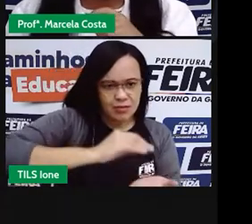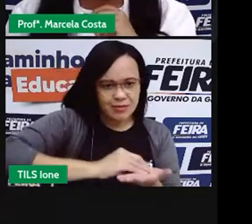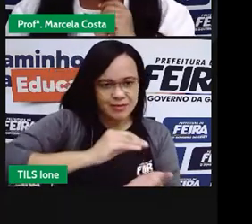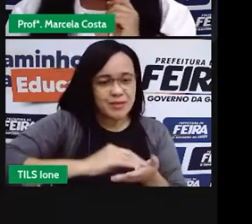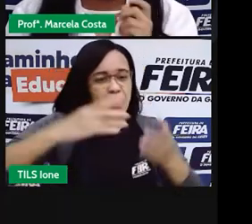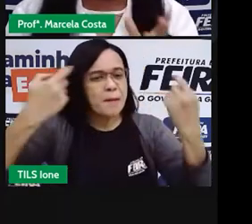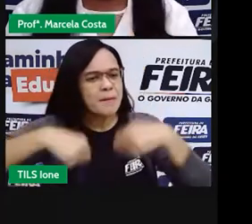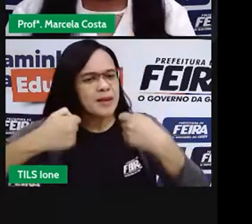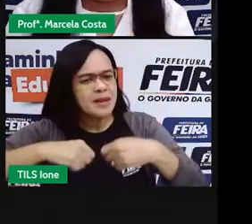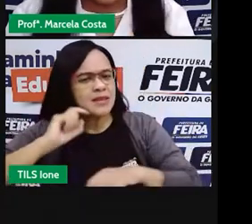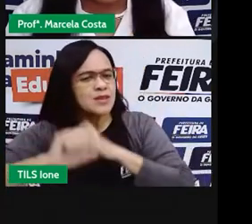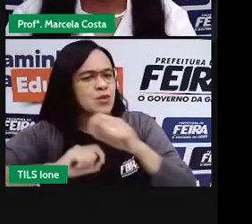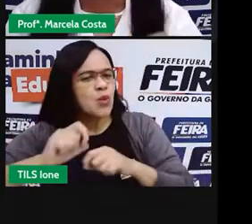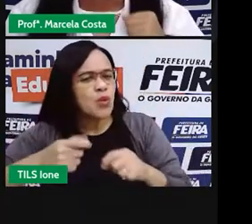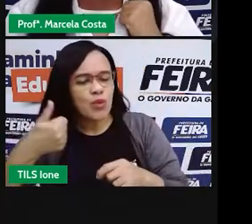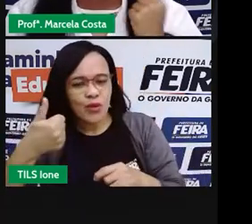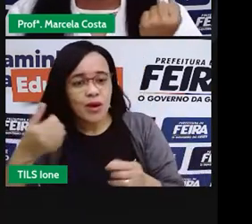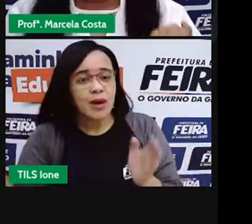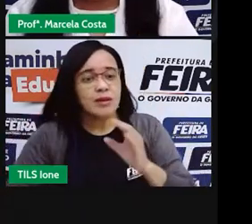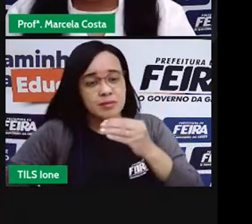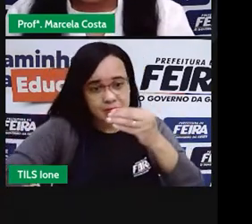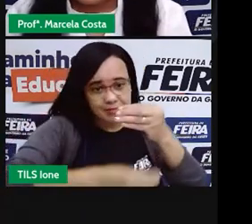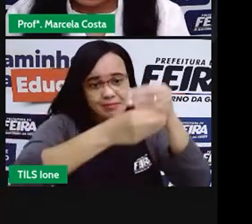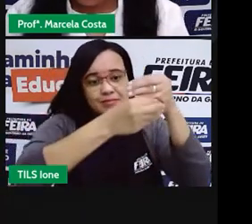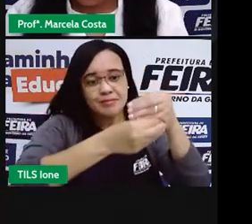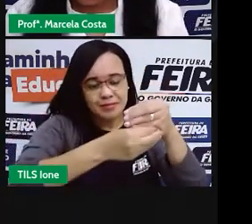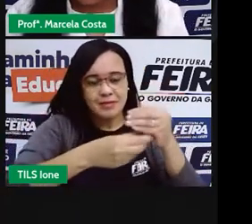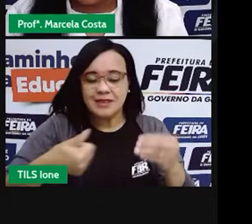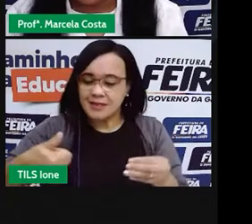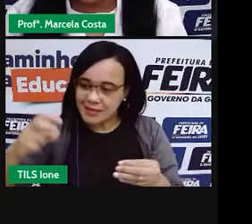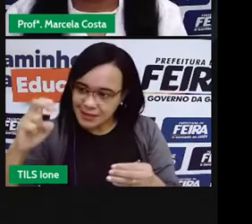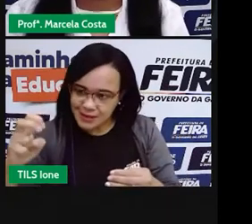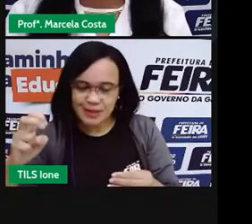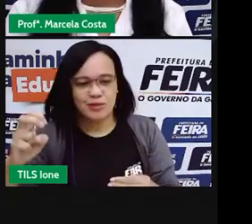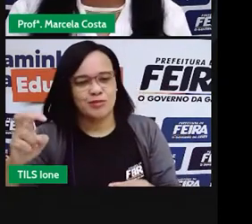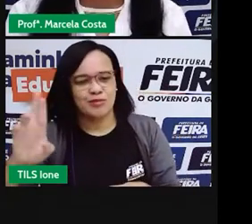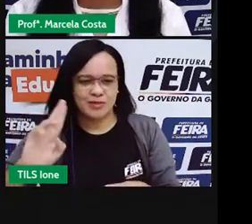Ele precisa acrescentar mais 5,